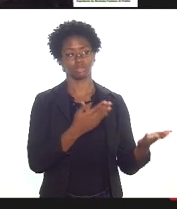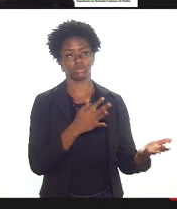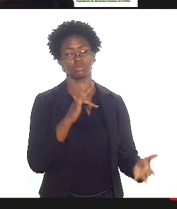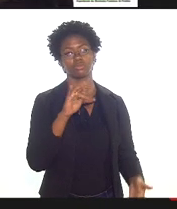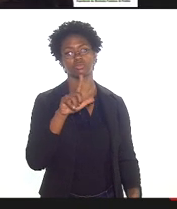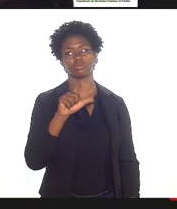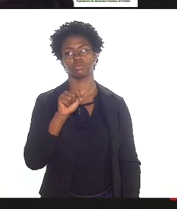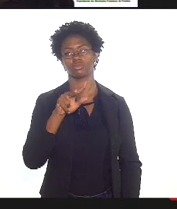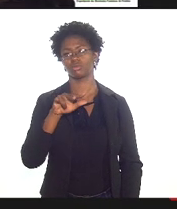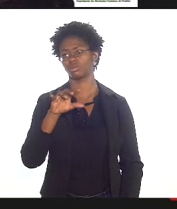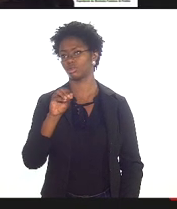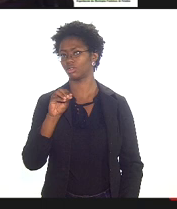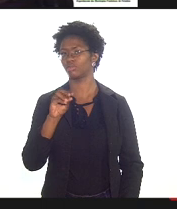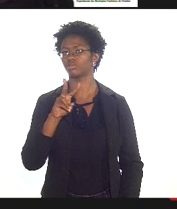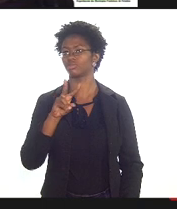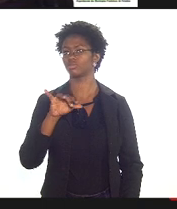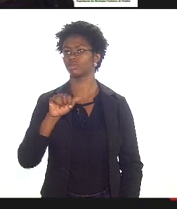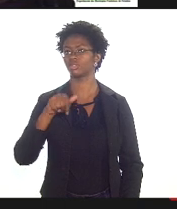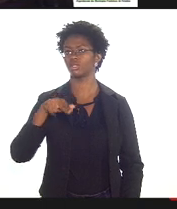Viana.